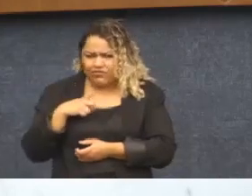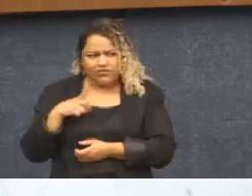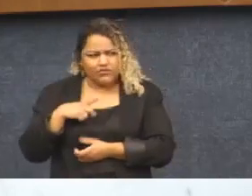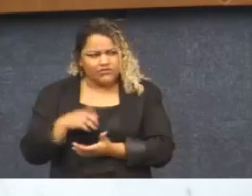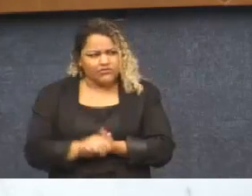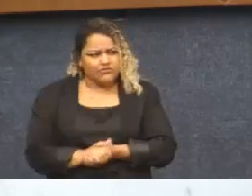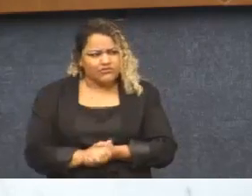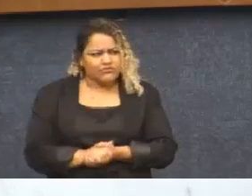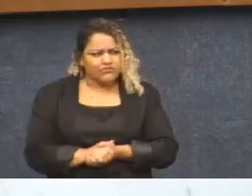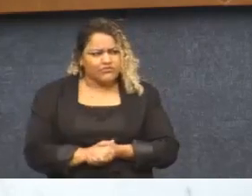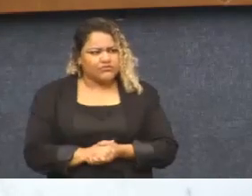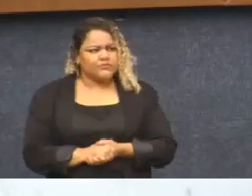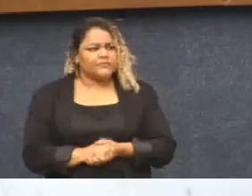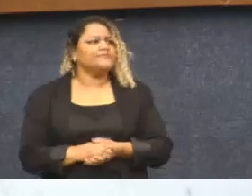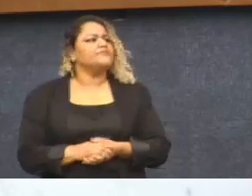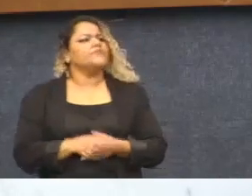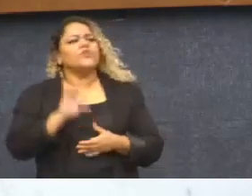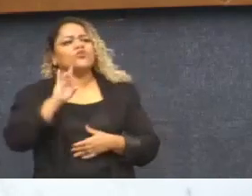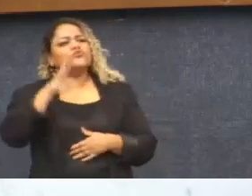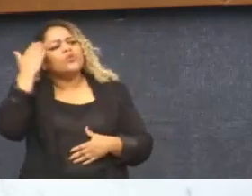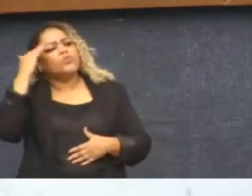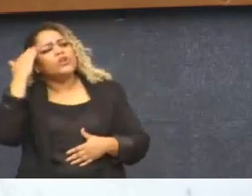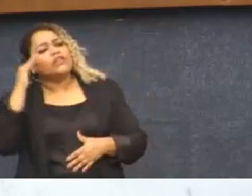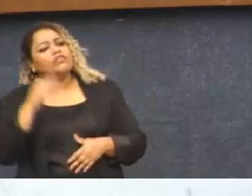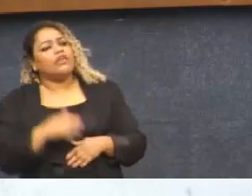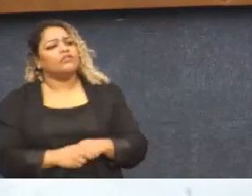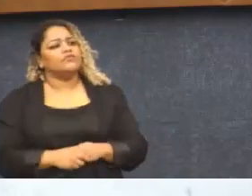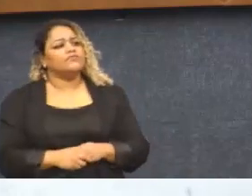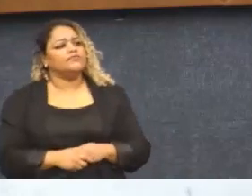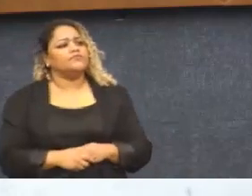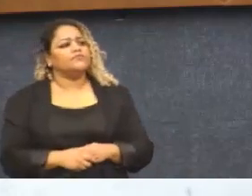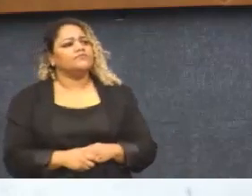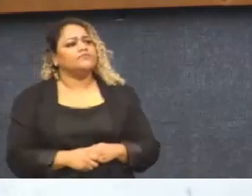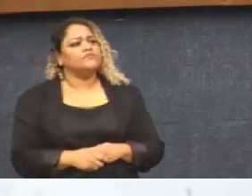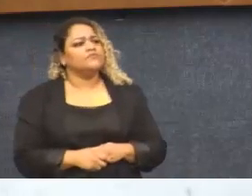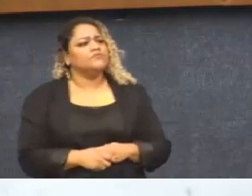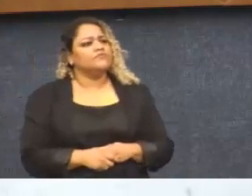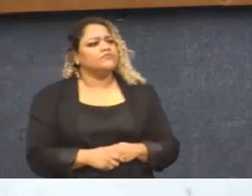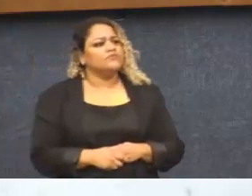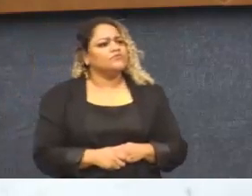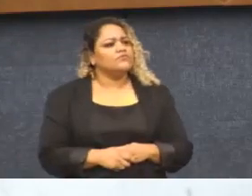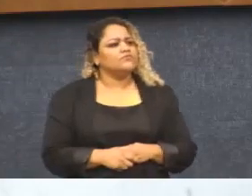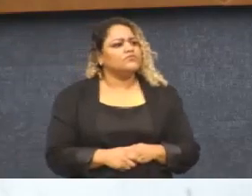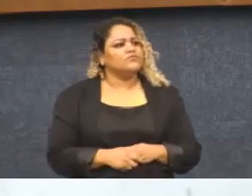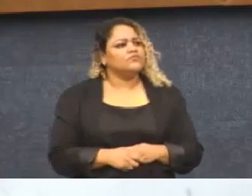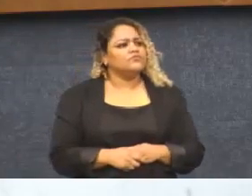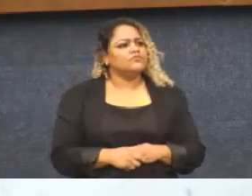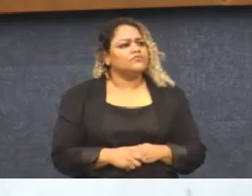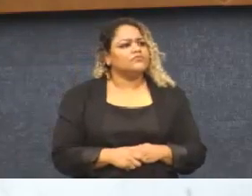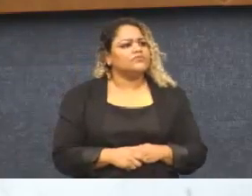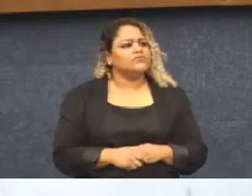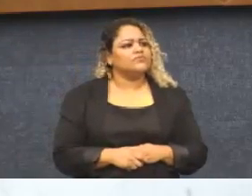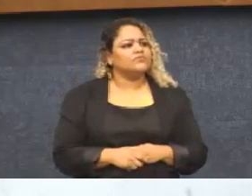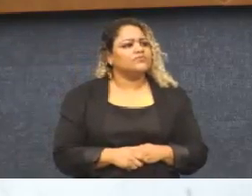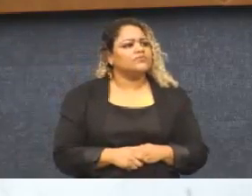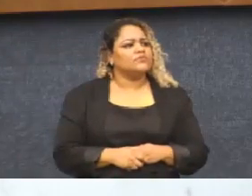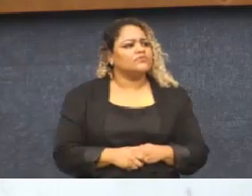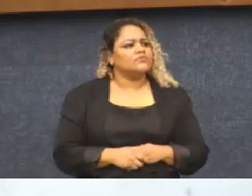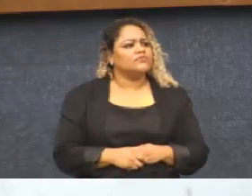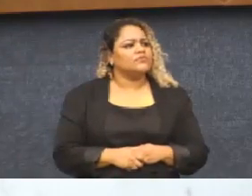Tirou ou não tirou? Só para eu entender, porque senão eu coloco votação, o senhor mandou por e-mail? Eu vou pedir um 4-2, eu não recordo.